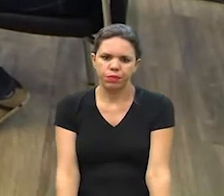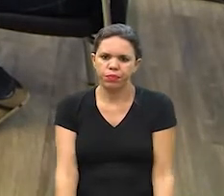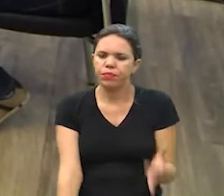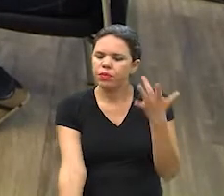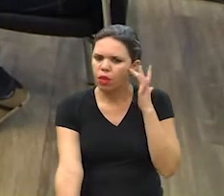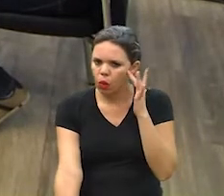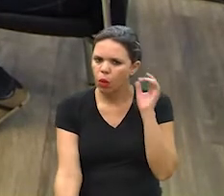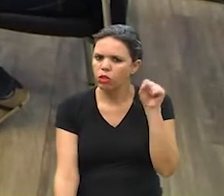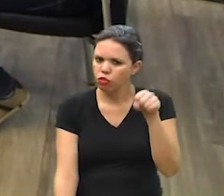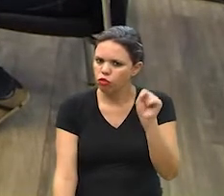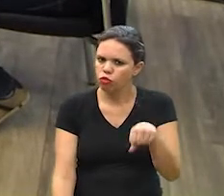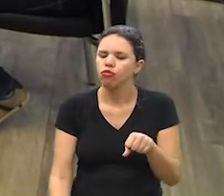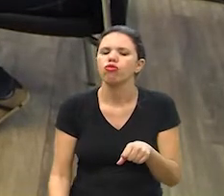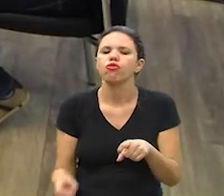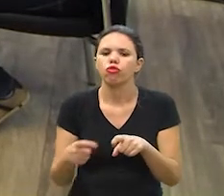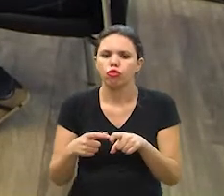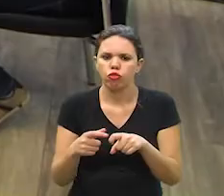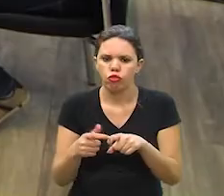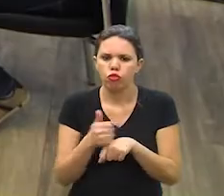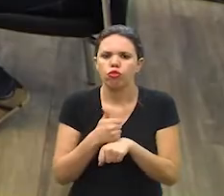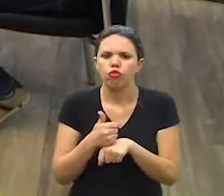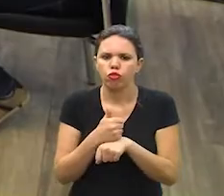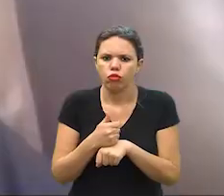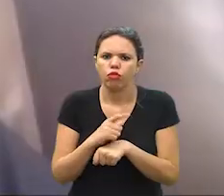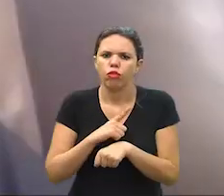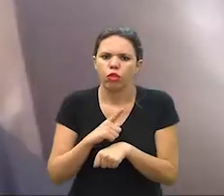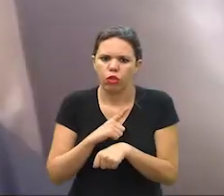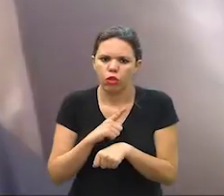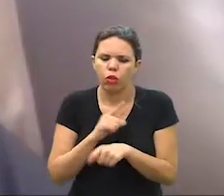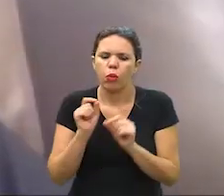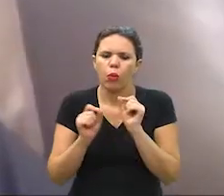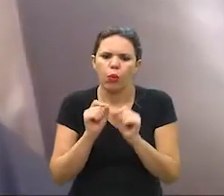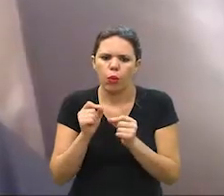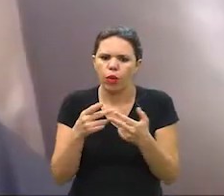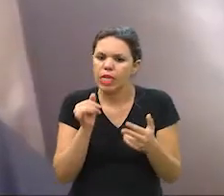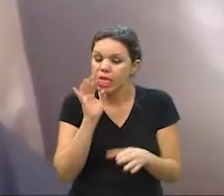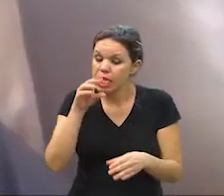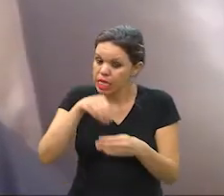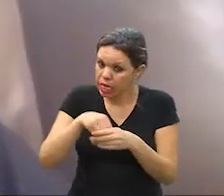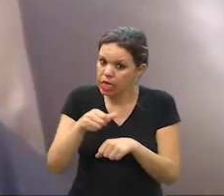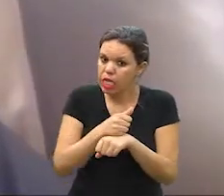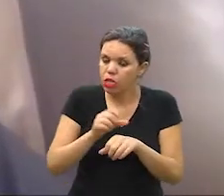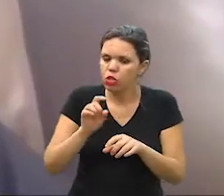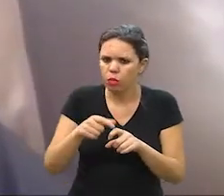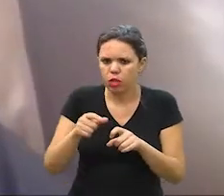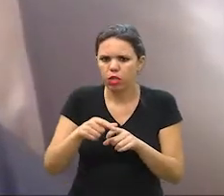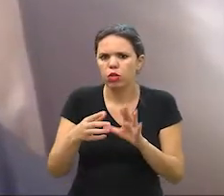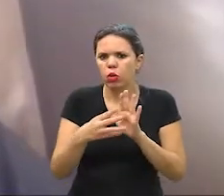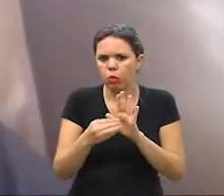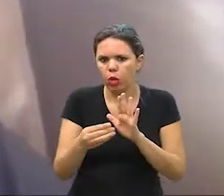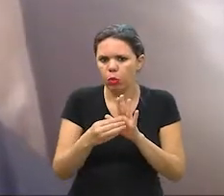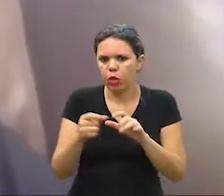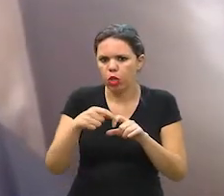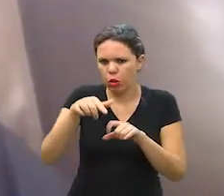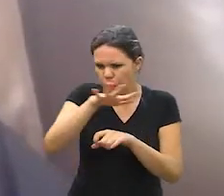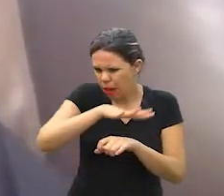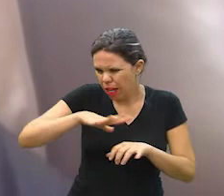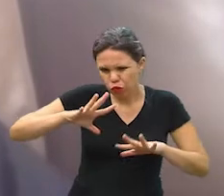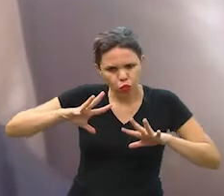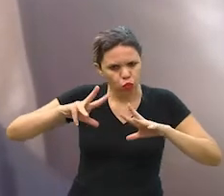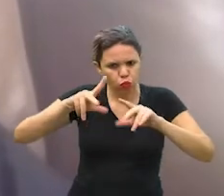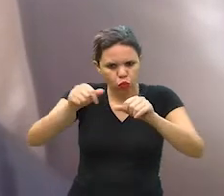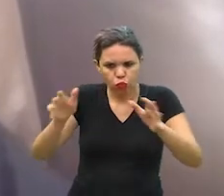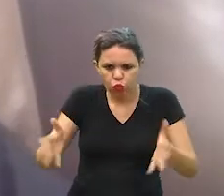Eu acho que sim. A medicina, nós temos uma grande questão, não é só na medicina, mas eu diria no modelo médico, que